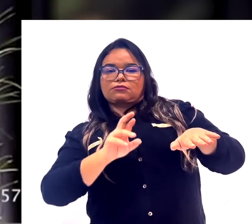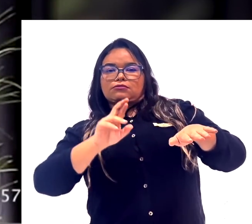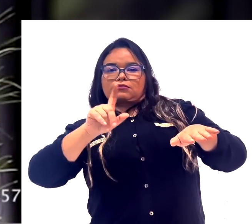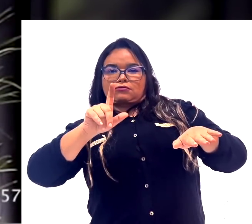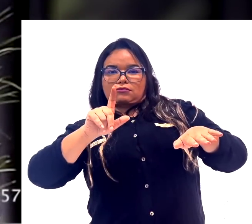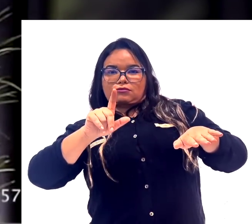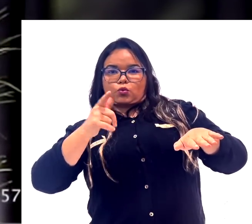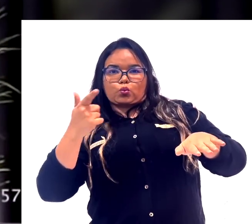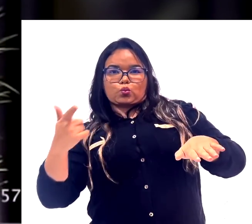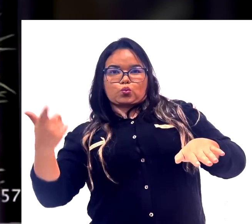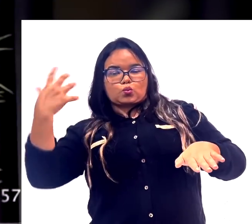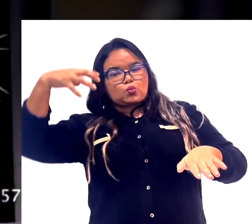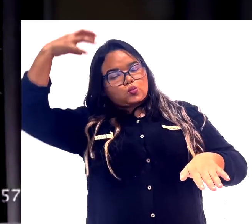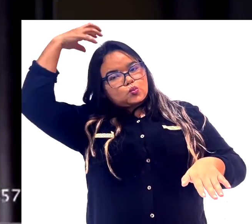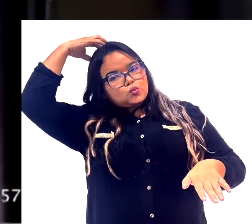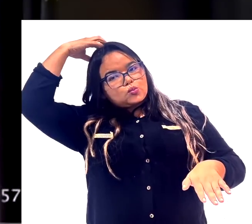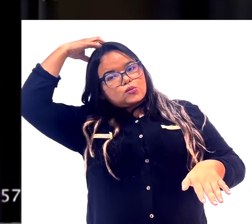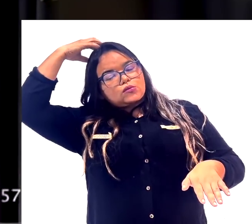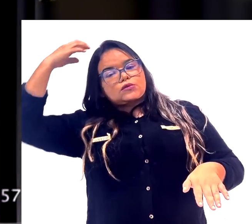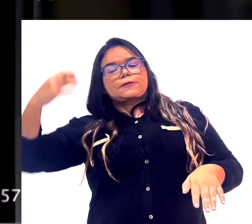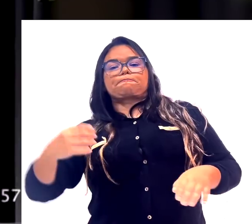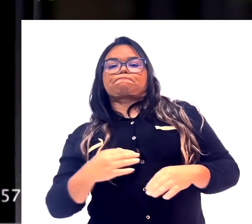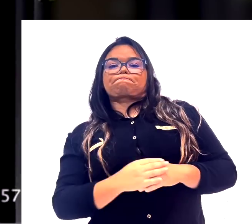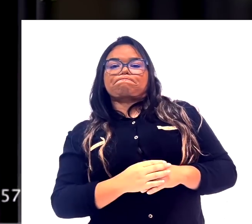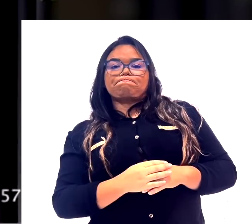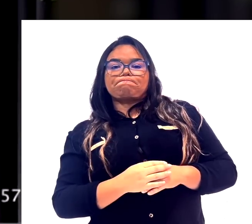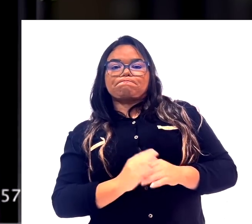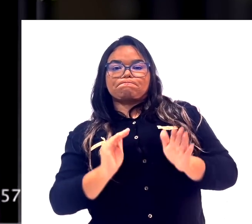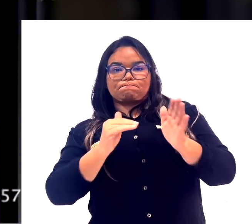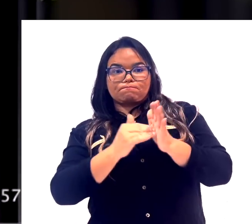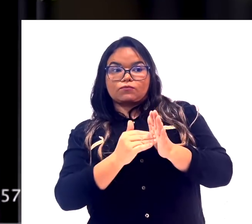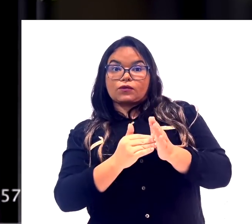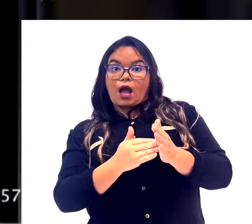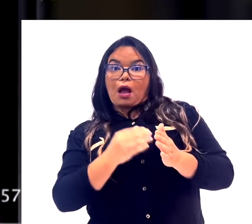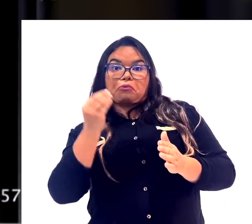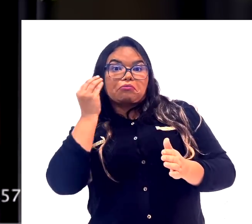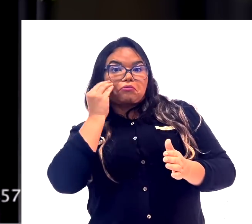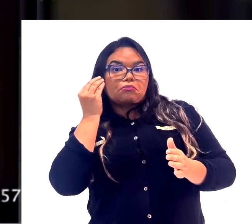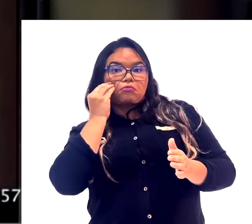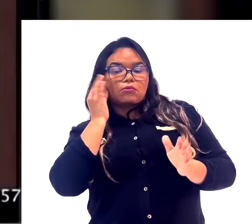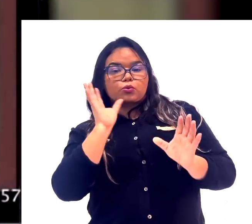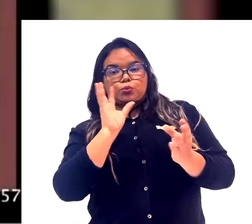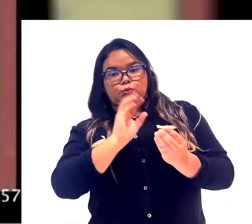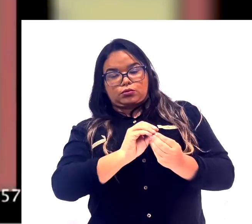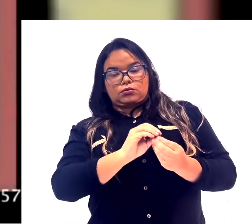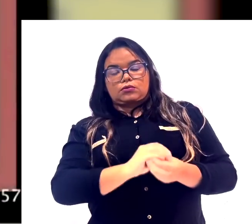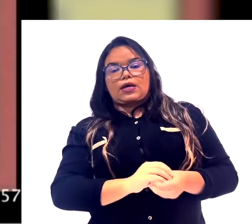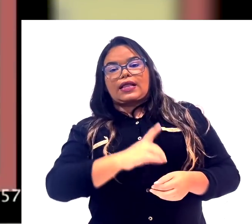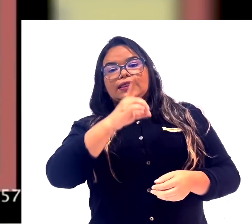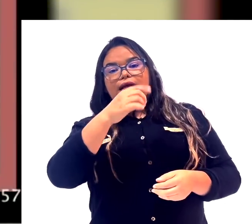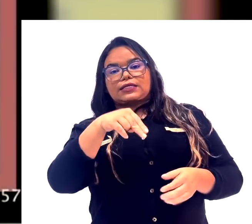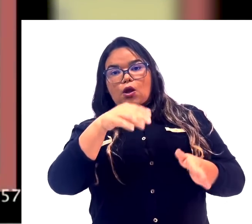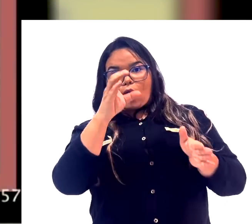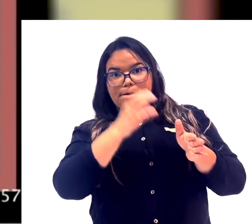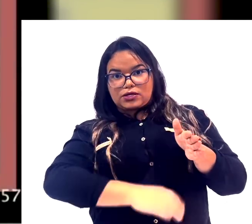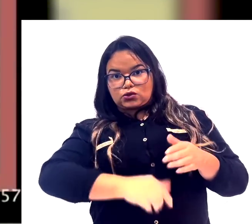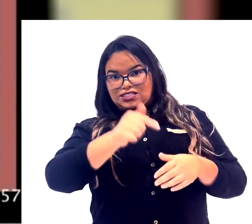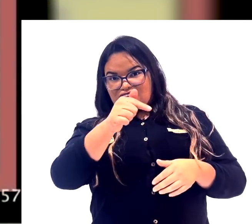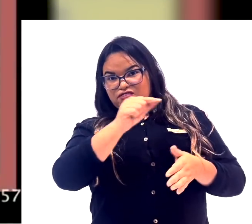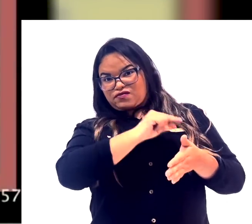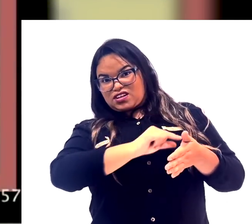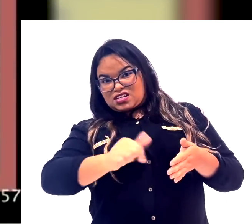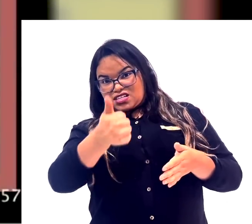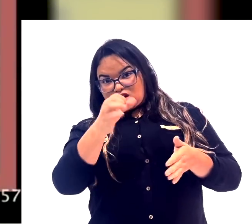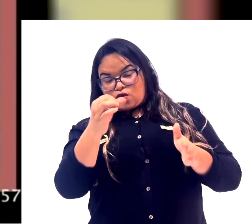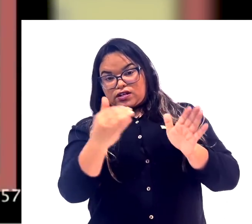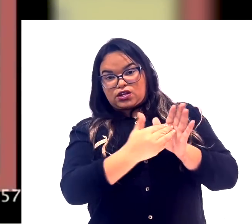dele. Assim que é isso que temos até agora. Daniel, capítulo 7, versículos 19 ao 23.